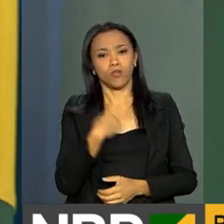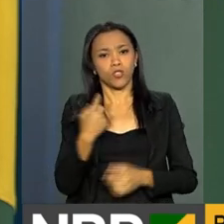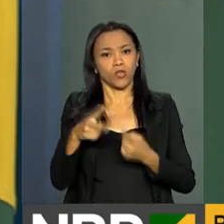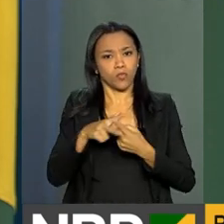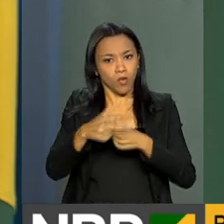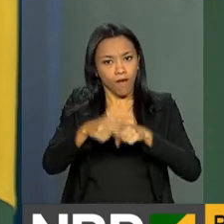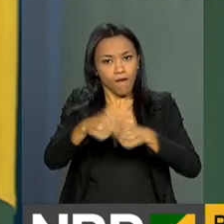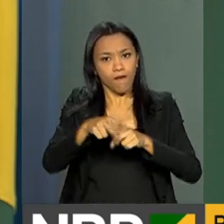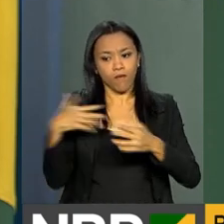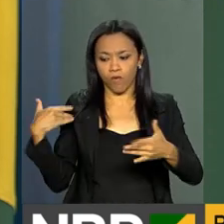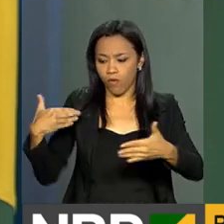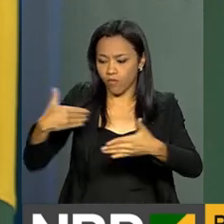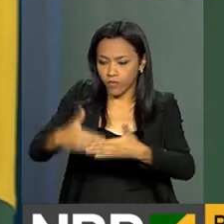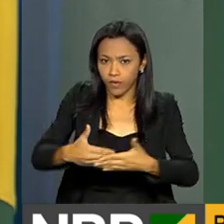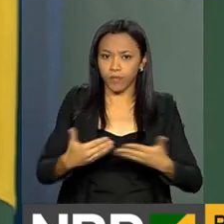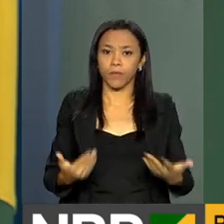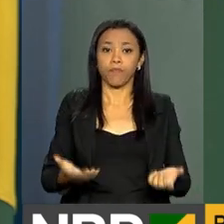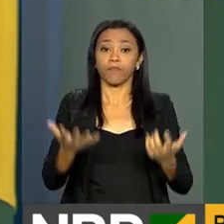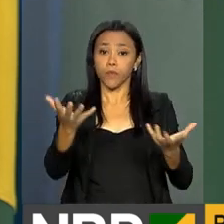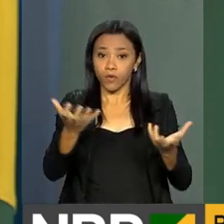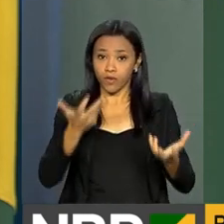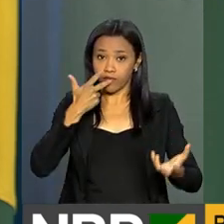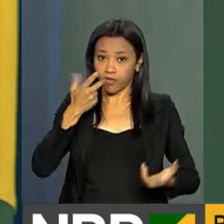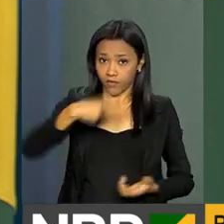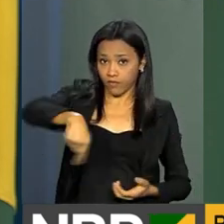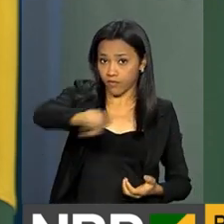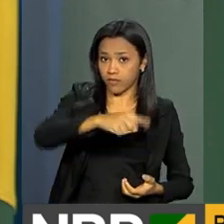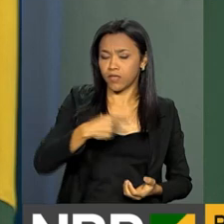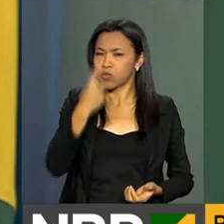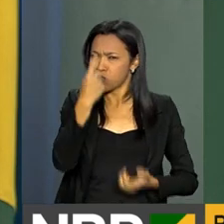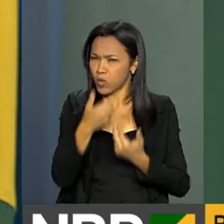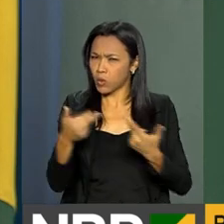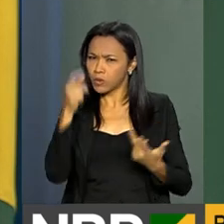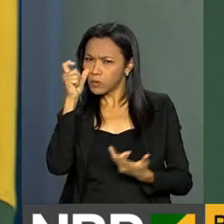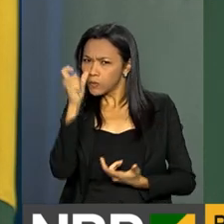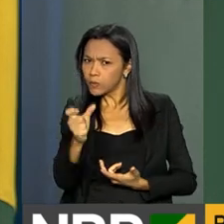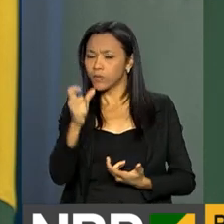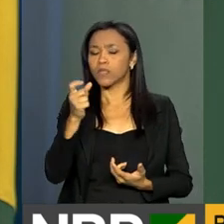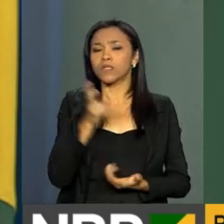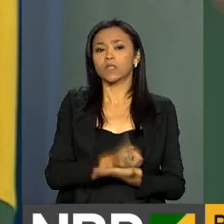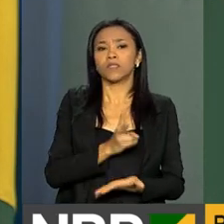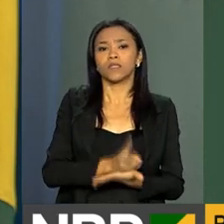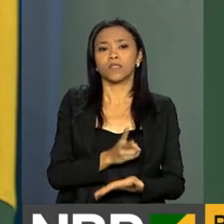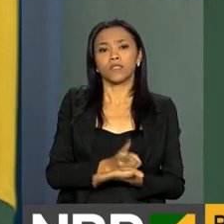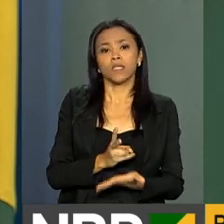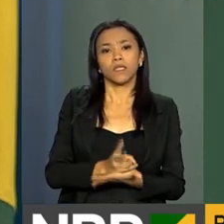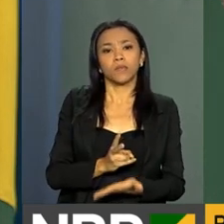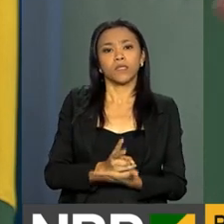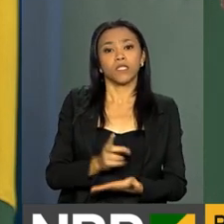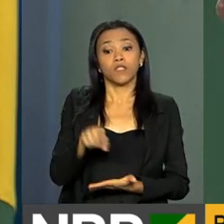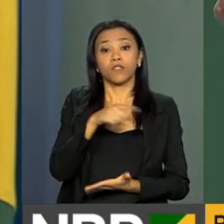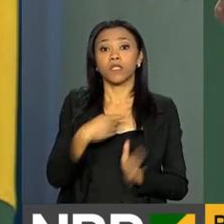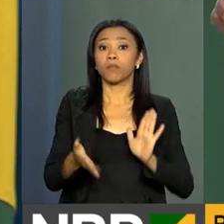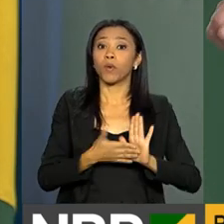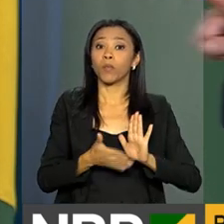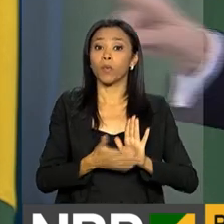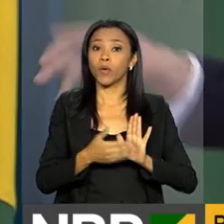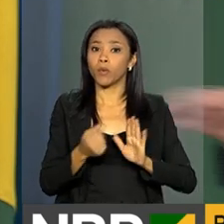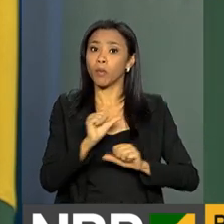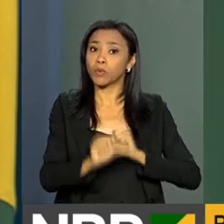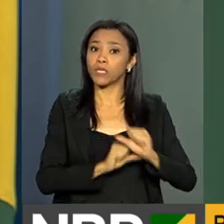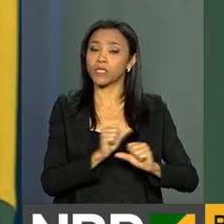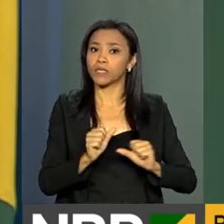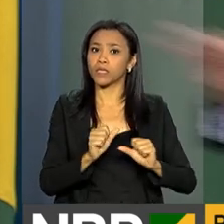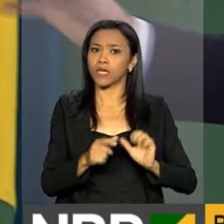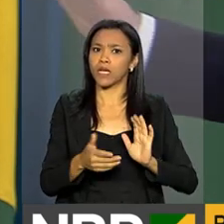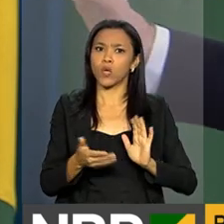interessante, eu devo registrar aos senhores e às senhoras um fato curioso. Toda vez aqui que você propõe uma reforma, a primeira